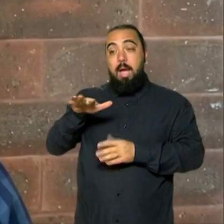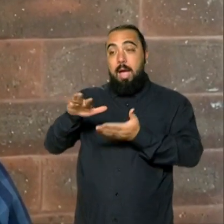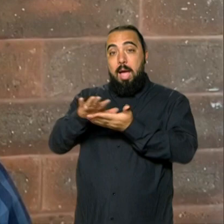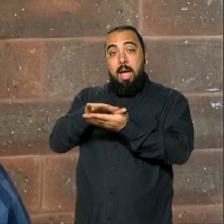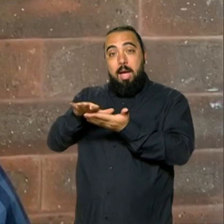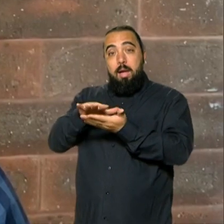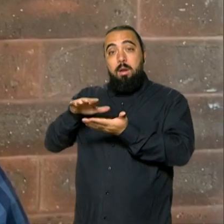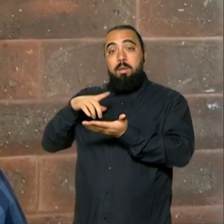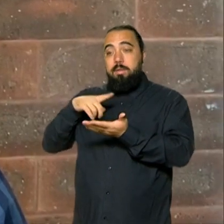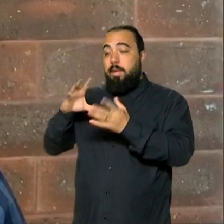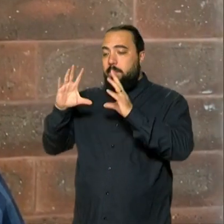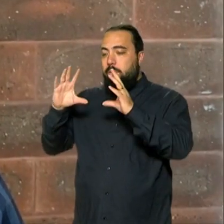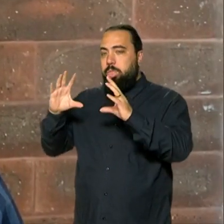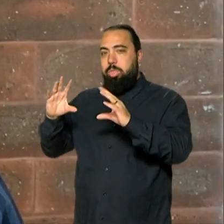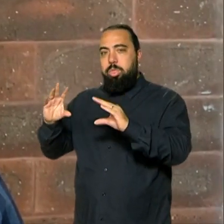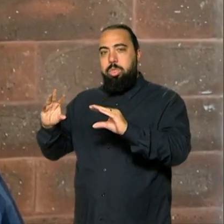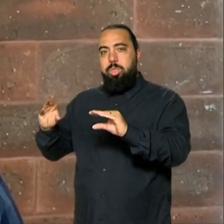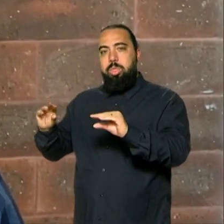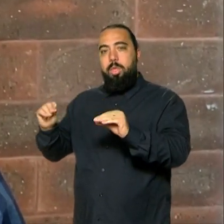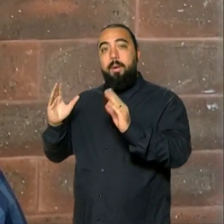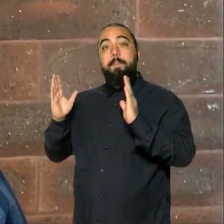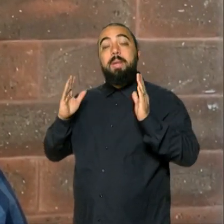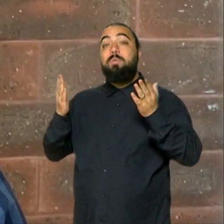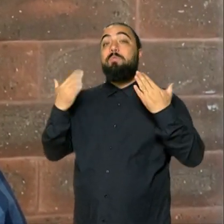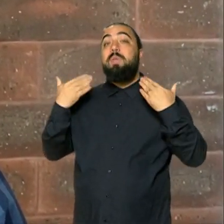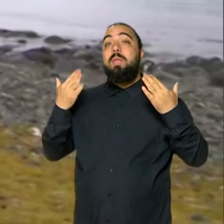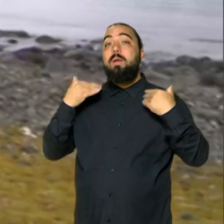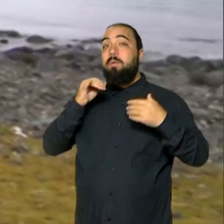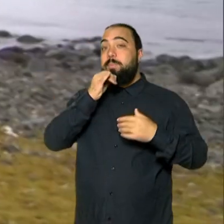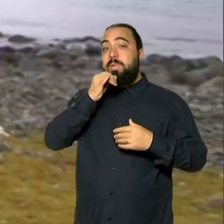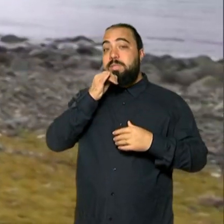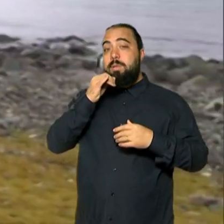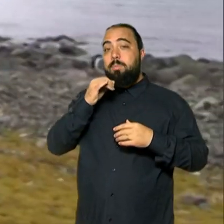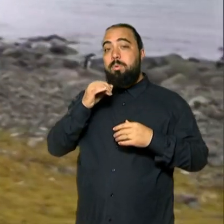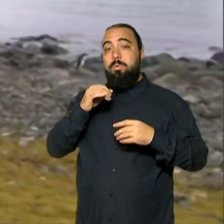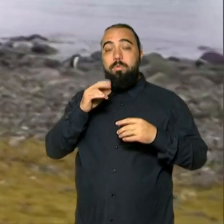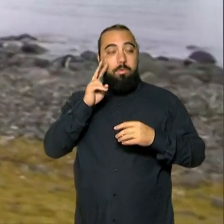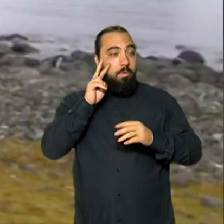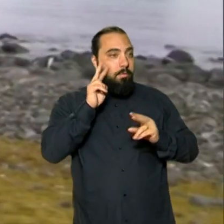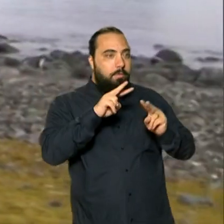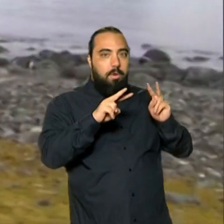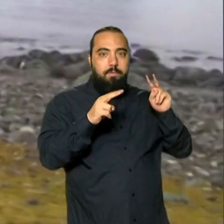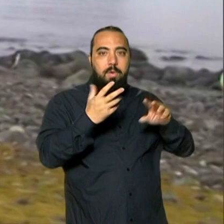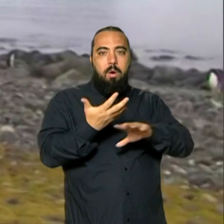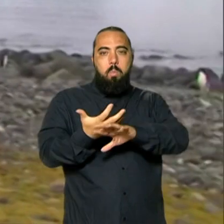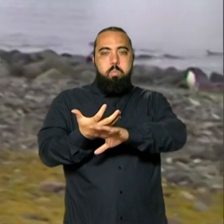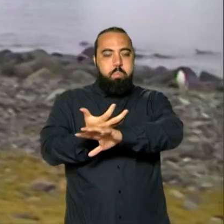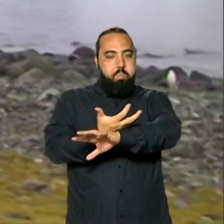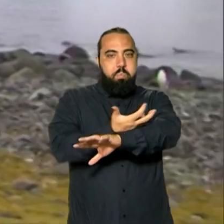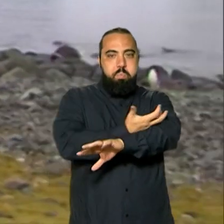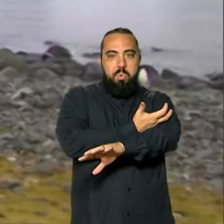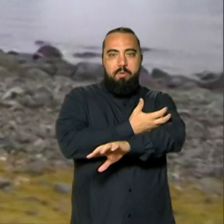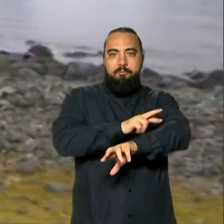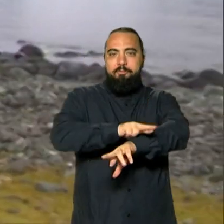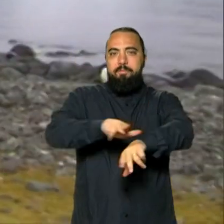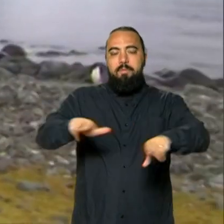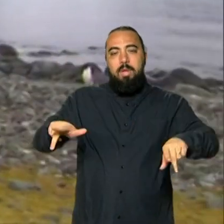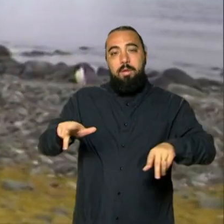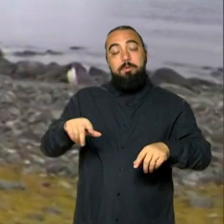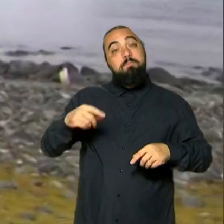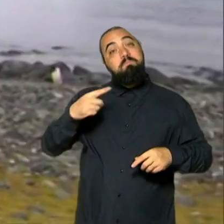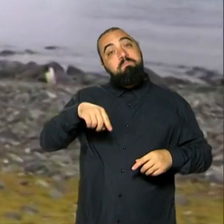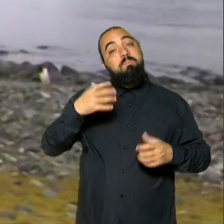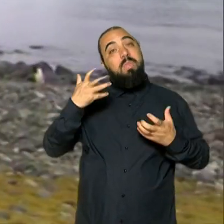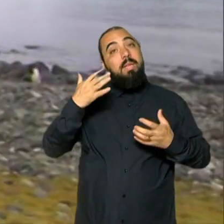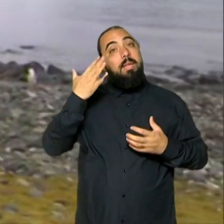ele descongela, né, durante o período de verão, por exemplo, nós então conseguimos ver uma grande diversidade dessas plantas ali. Então nós queremos